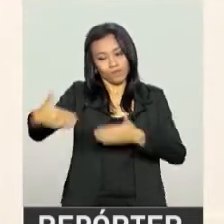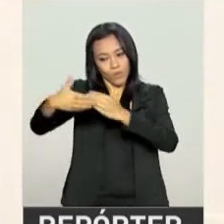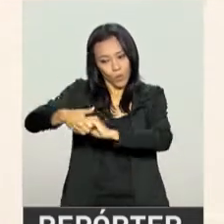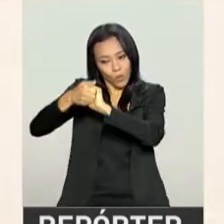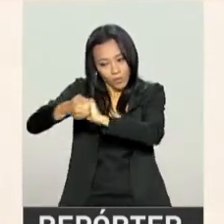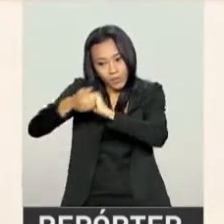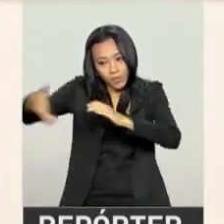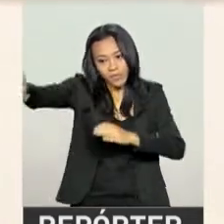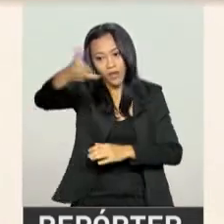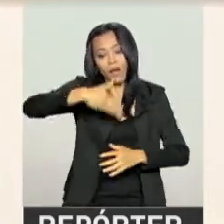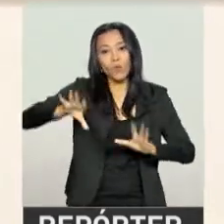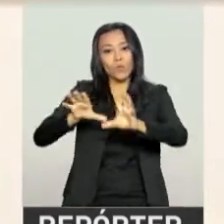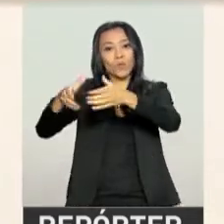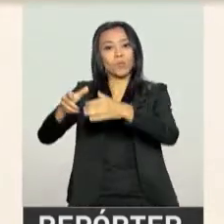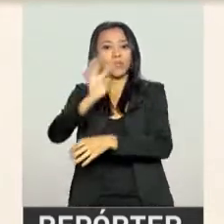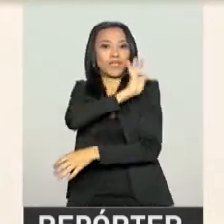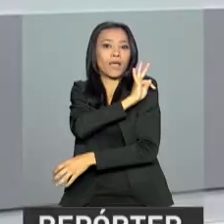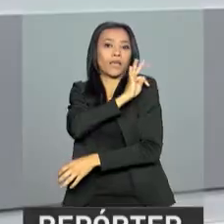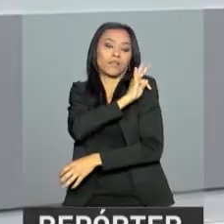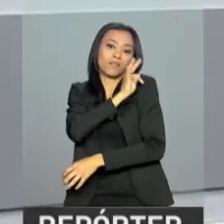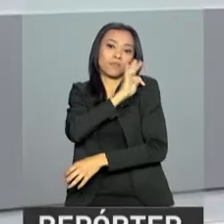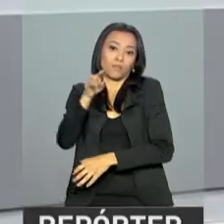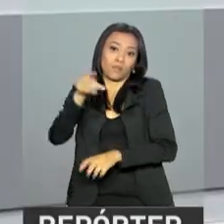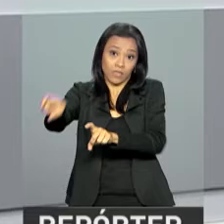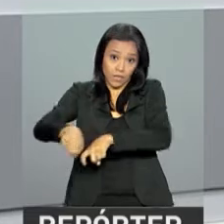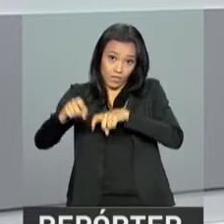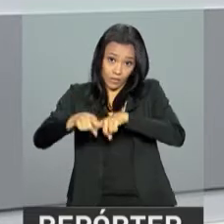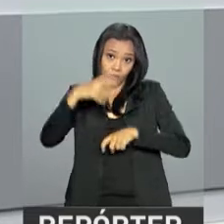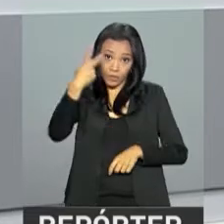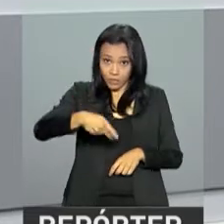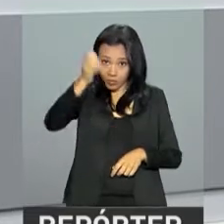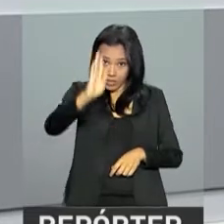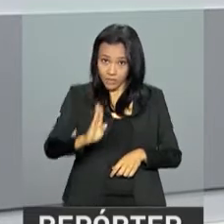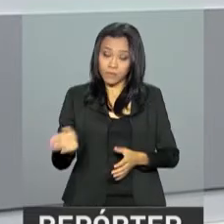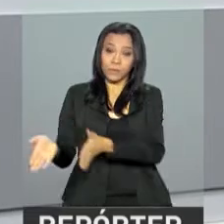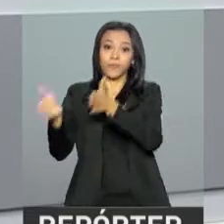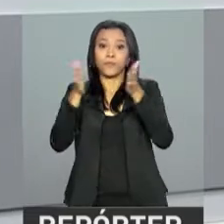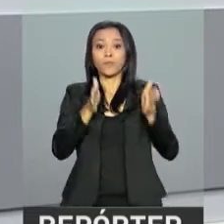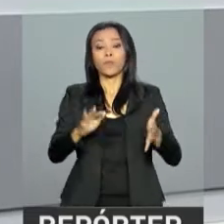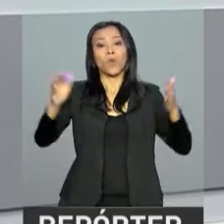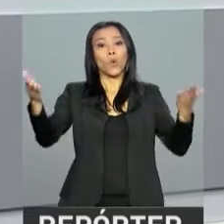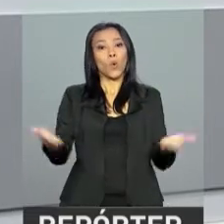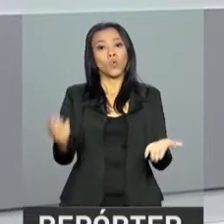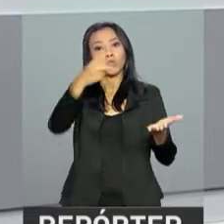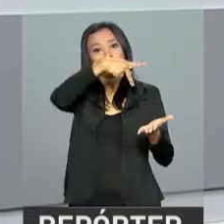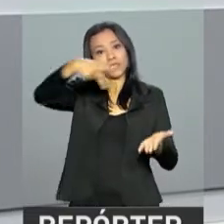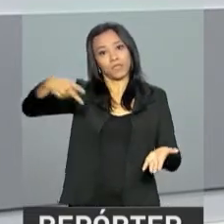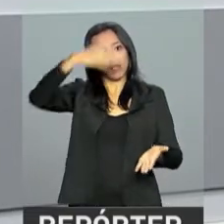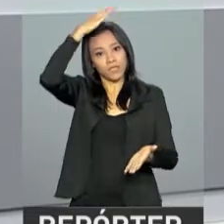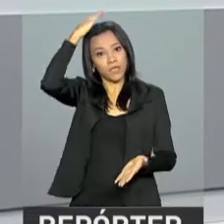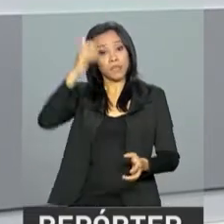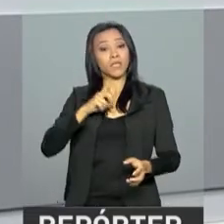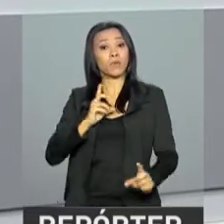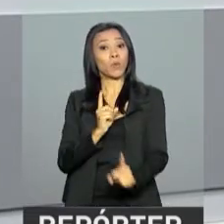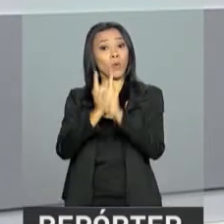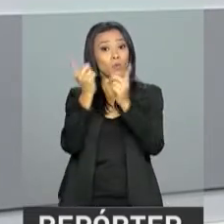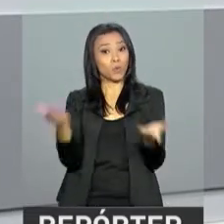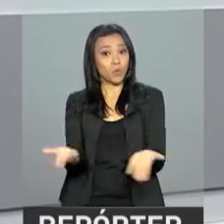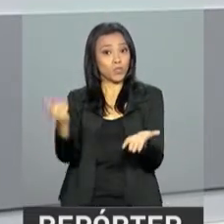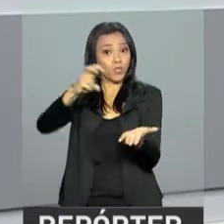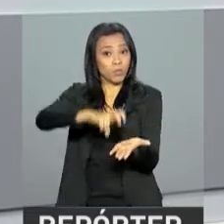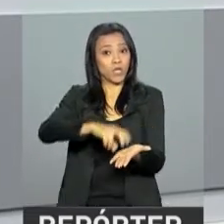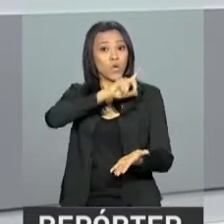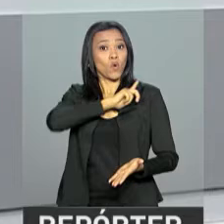técnicos agrícolas do nosso país e hoje o presidente michel temer se encontra agora pela manhã com o governador do estado